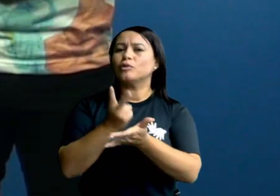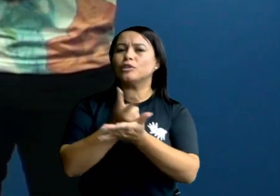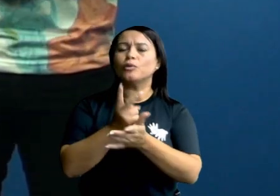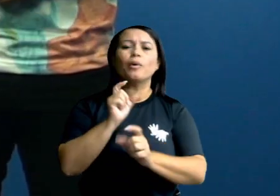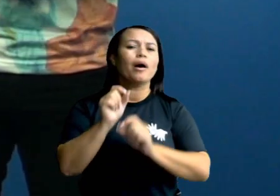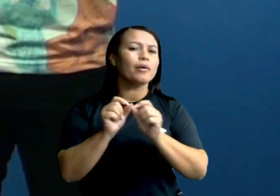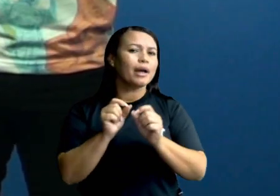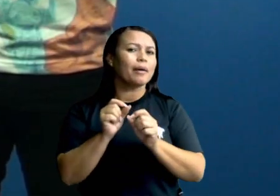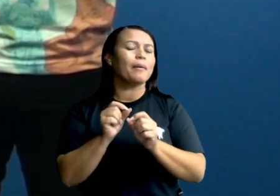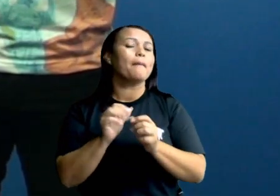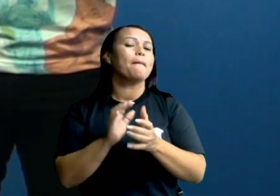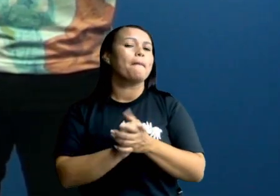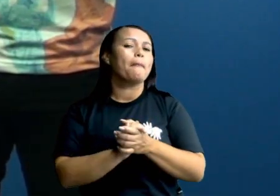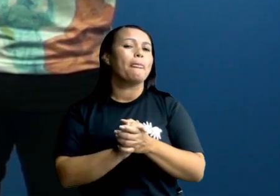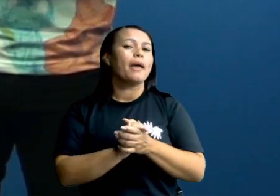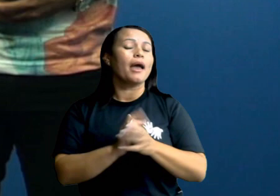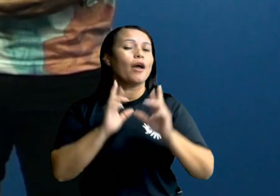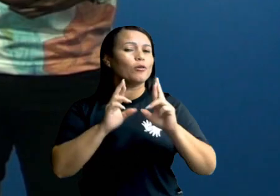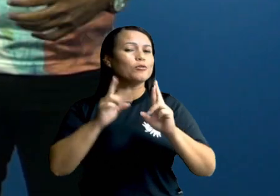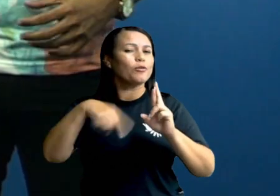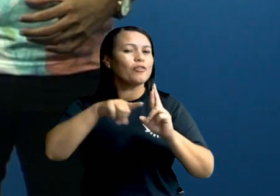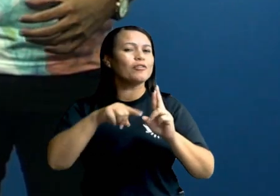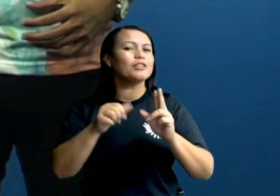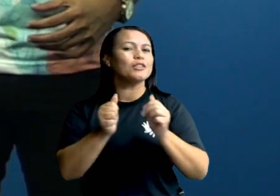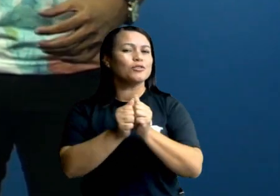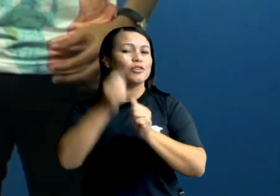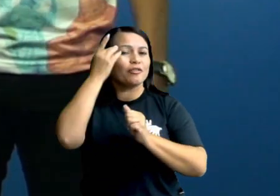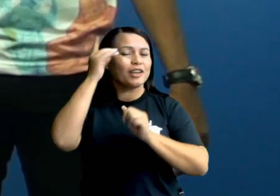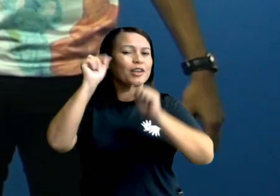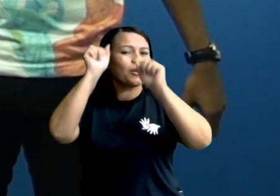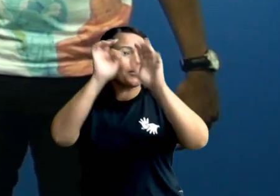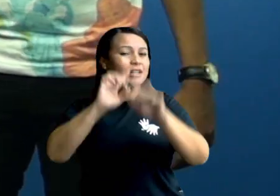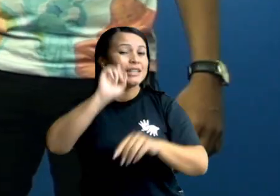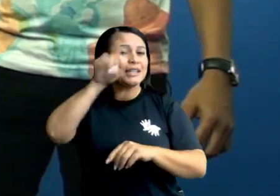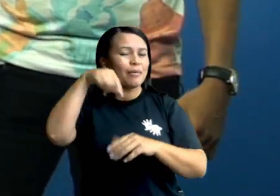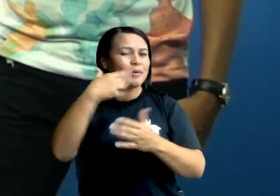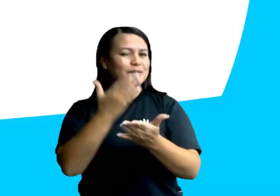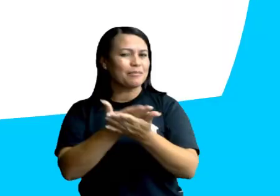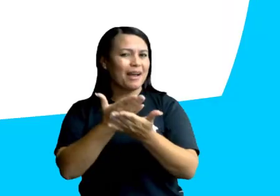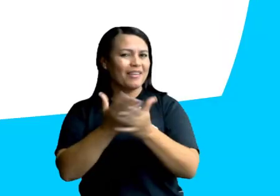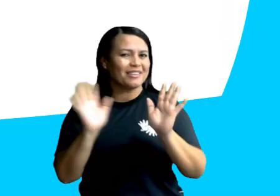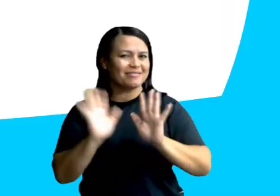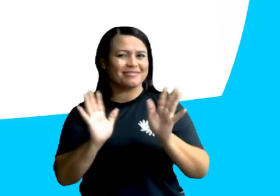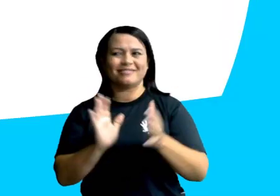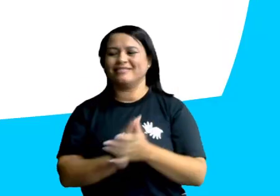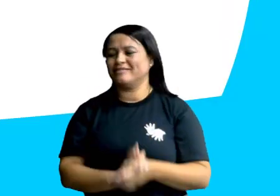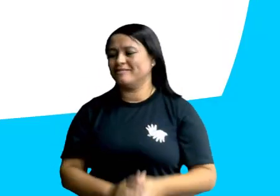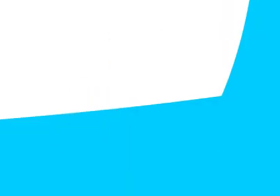próxima aula, tá? Conto com vocês de novo, fiquem com Deus e até a próxima, pessoal.